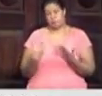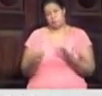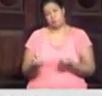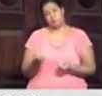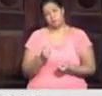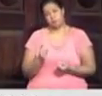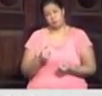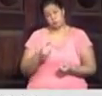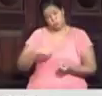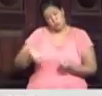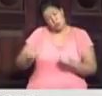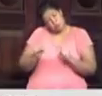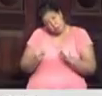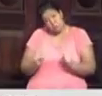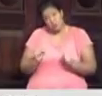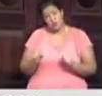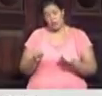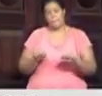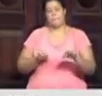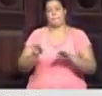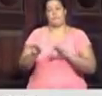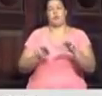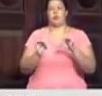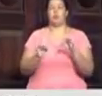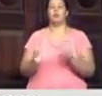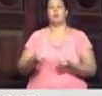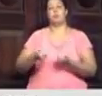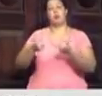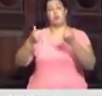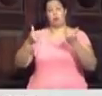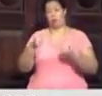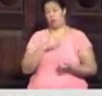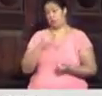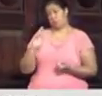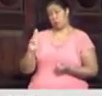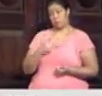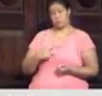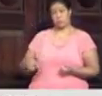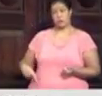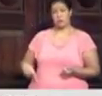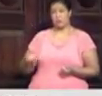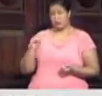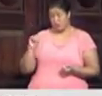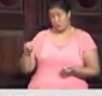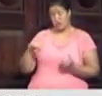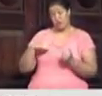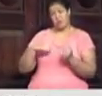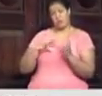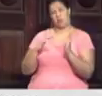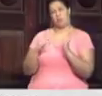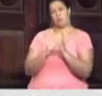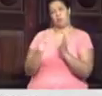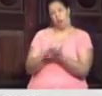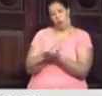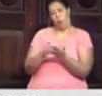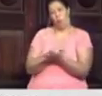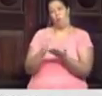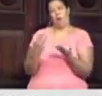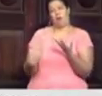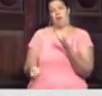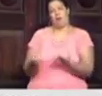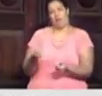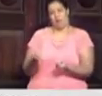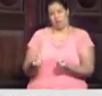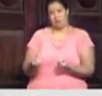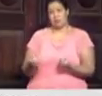Nós poderíamos ter melhorado o projeto, senhor presidente, se tivéssemos algumas emendas acatadas, como, por exemplo, a emenda que